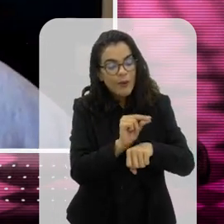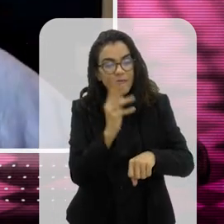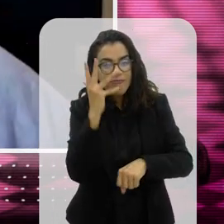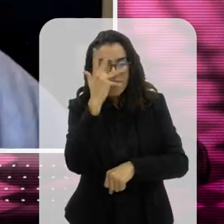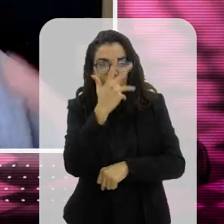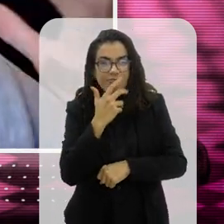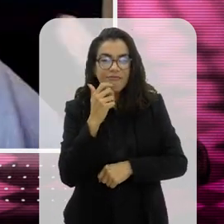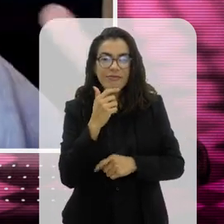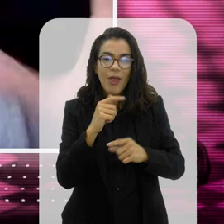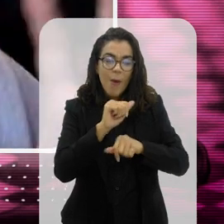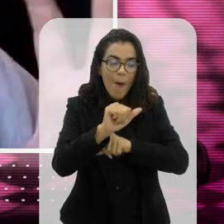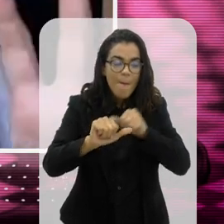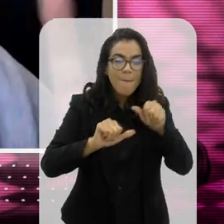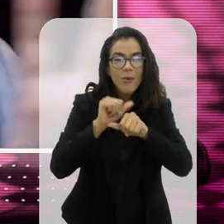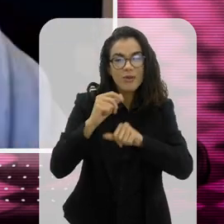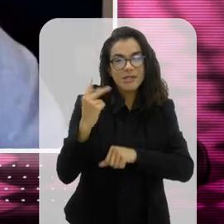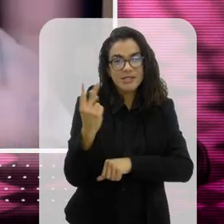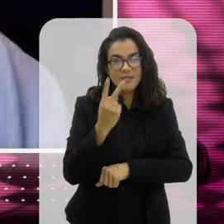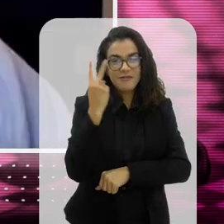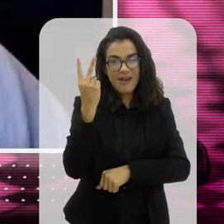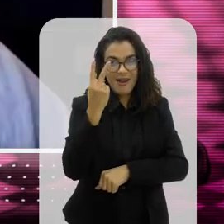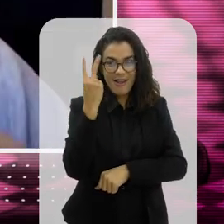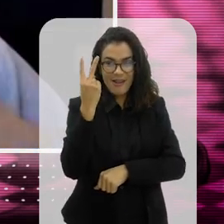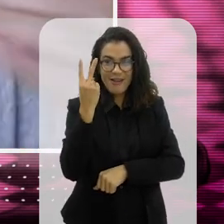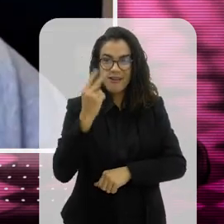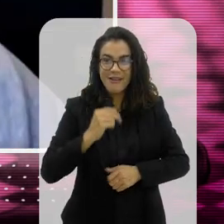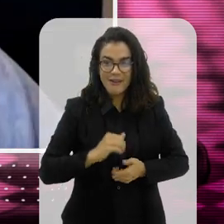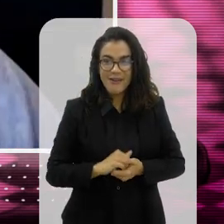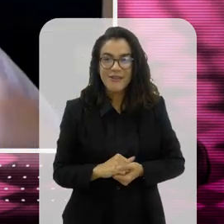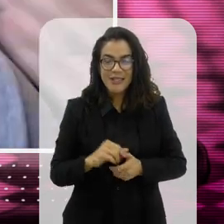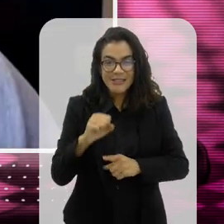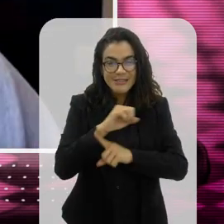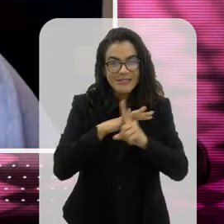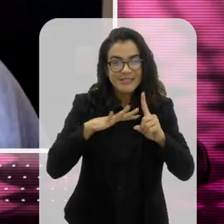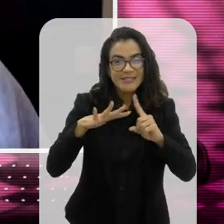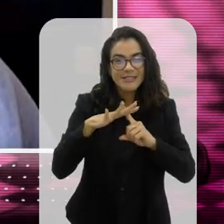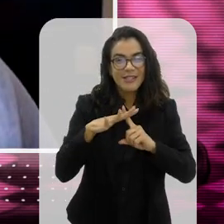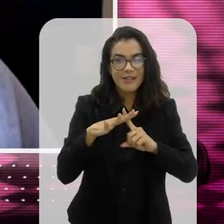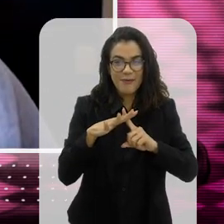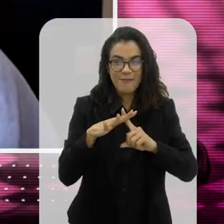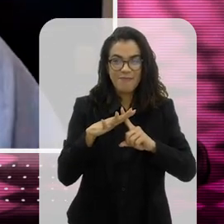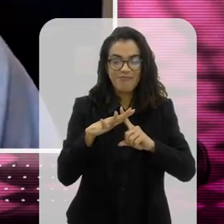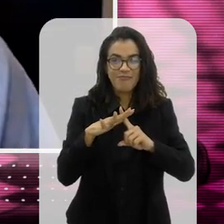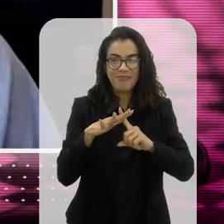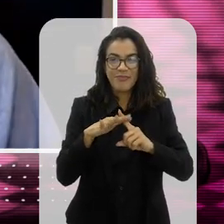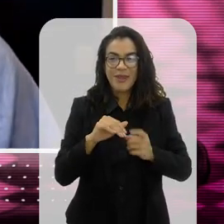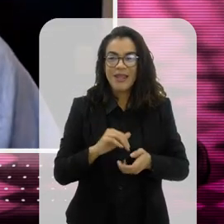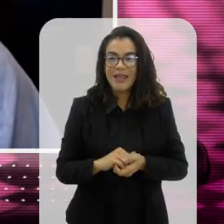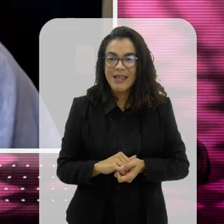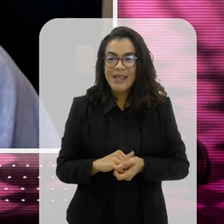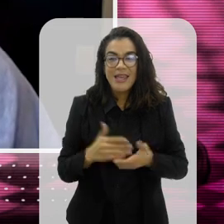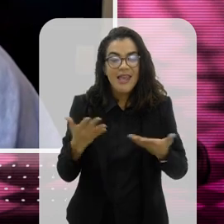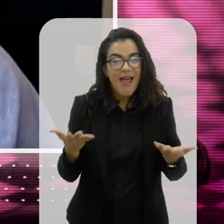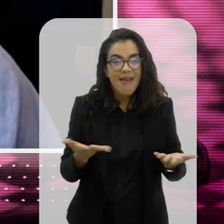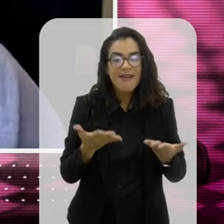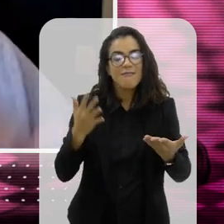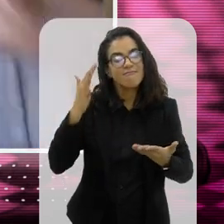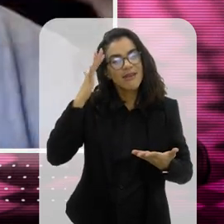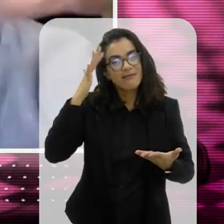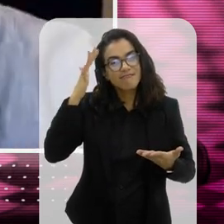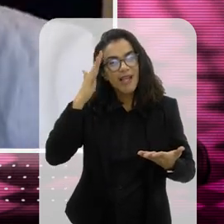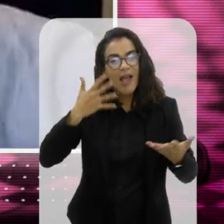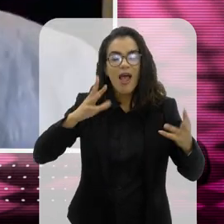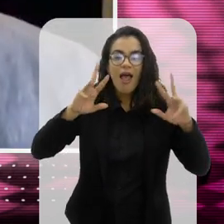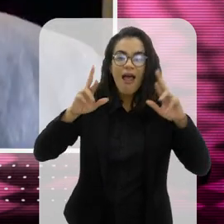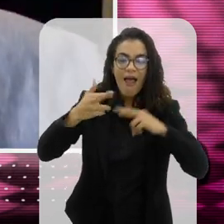questão do cuidado, ela é muito bonita porque é uma mudança de valores, de paradigmas mesmo da nossa sociedade, né? A gente colocar o cuidado no centro.